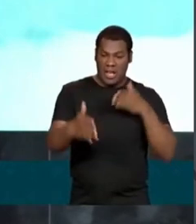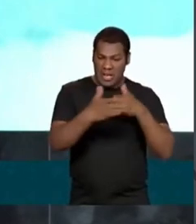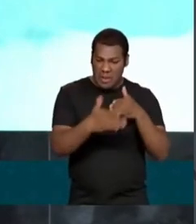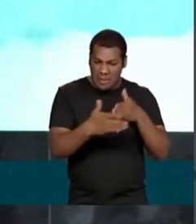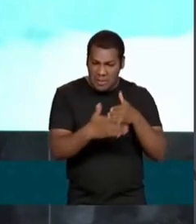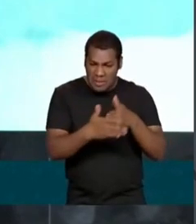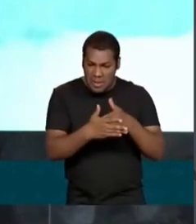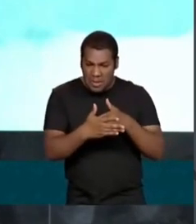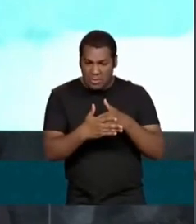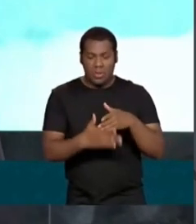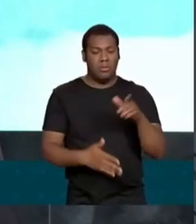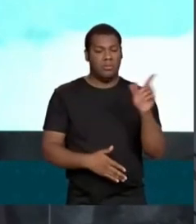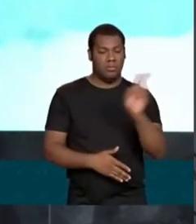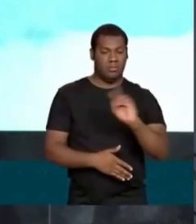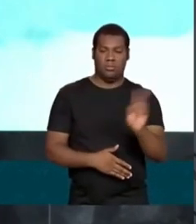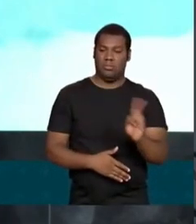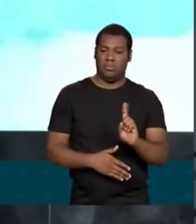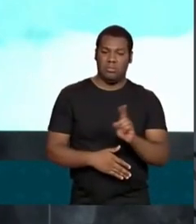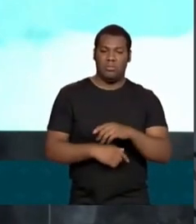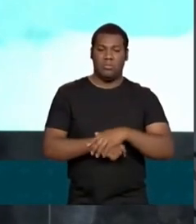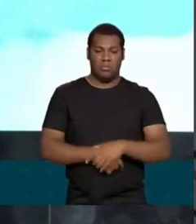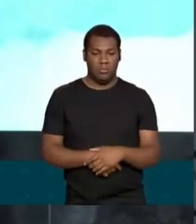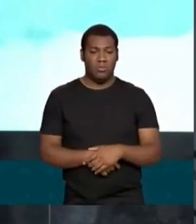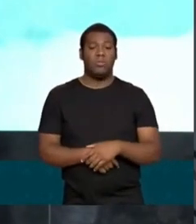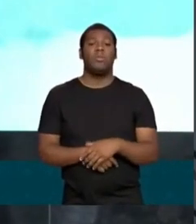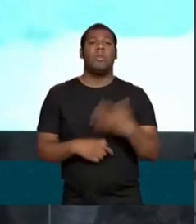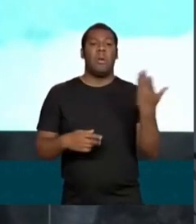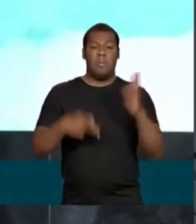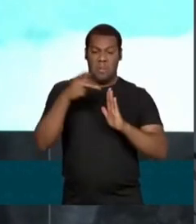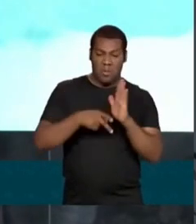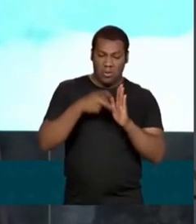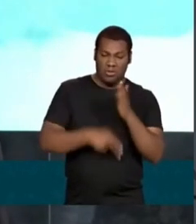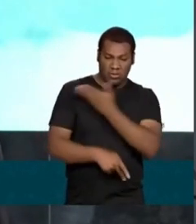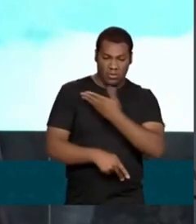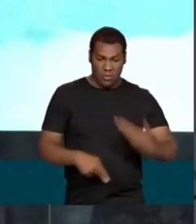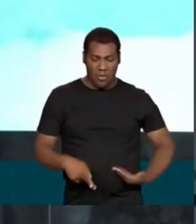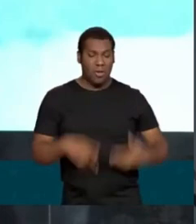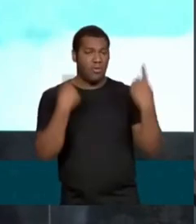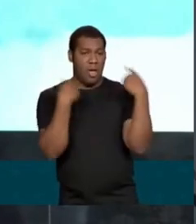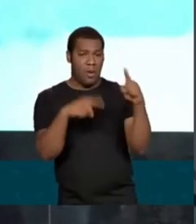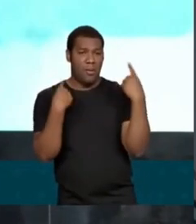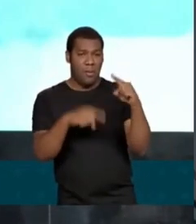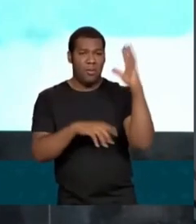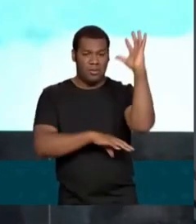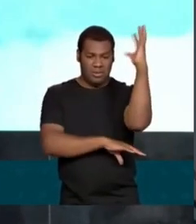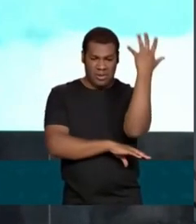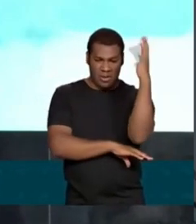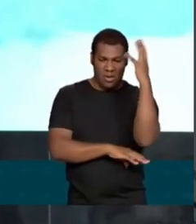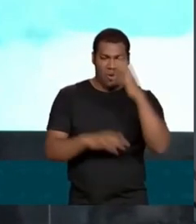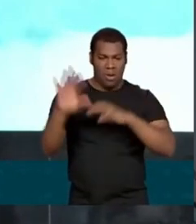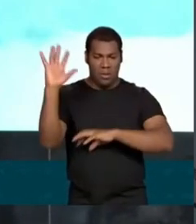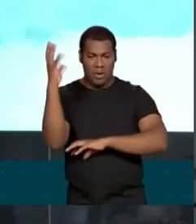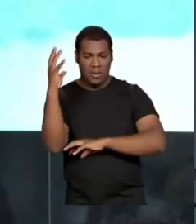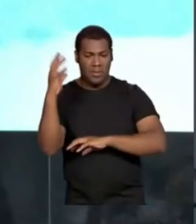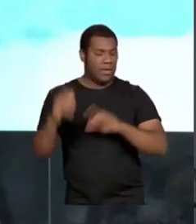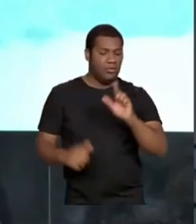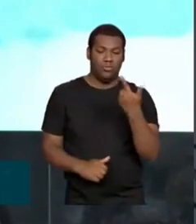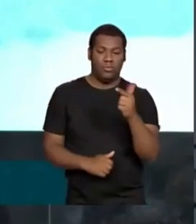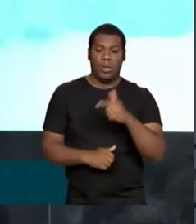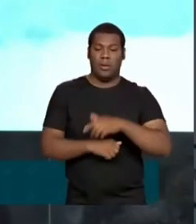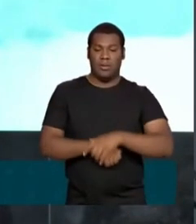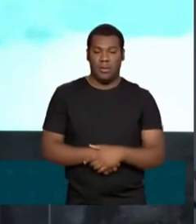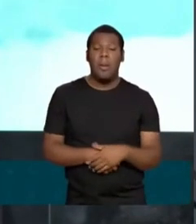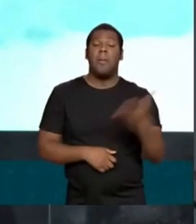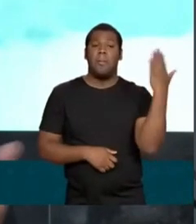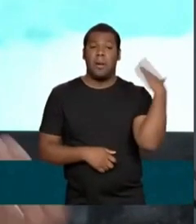texto que vem significa uma agressão ao meio ambiente em especial agressão a Mata Atlântica né que